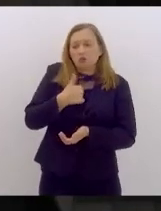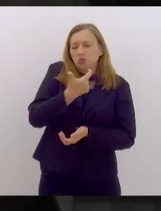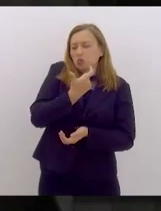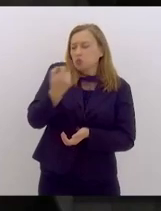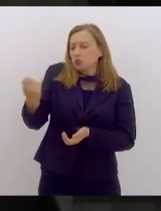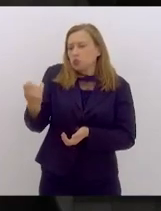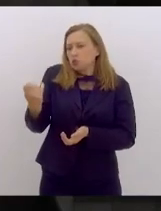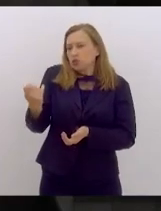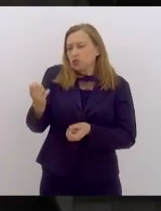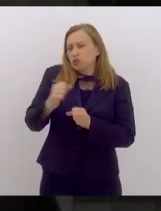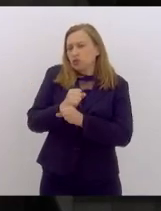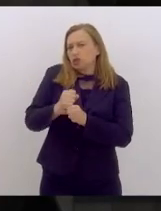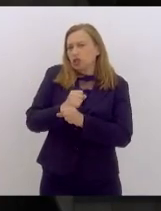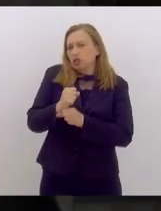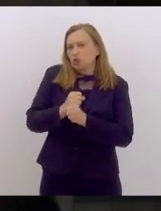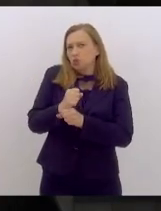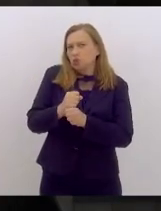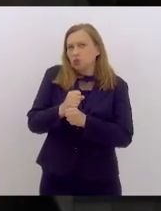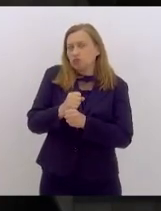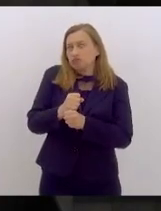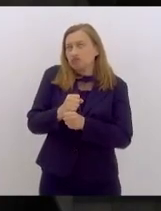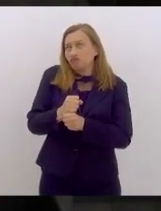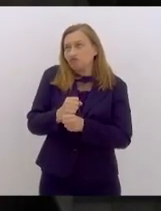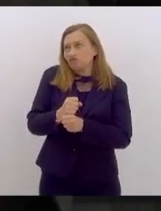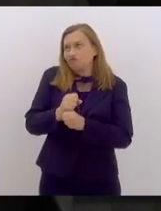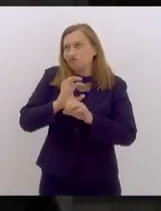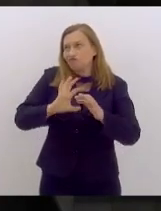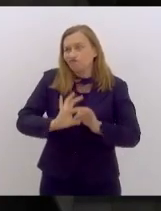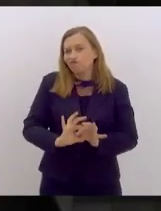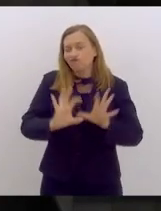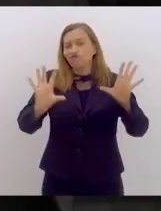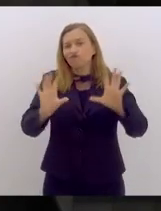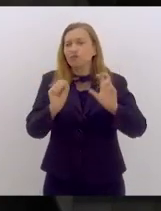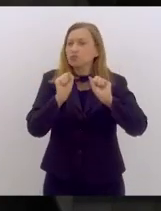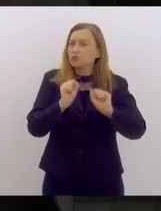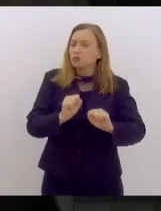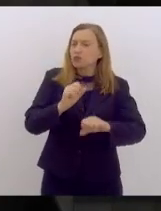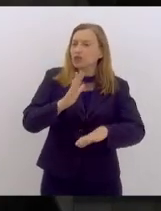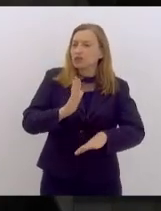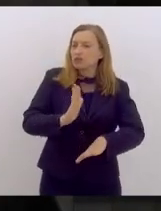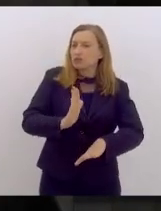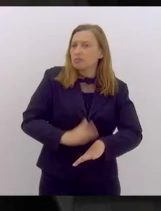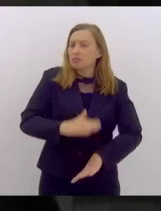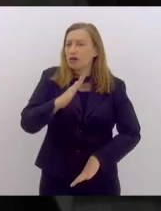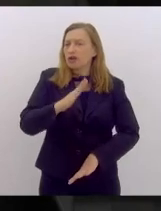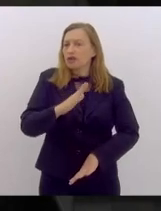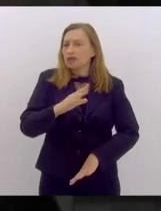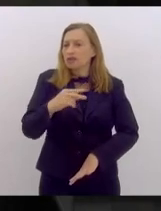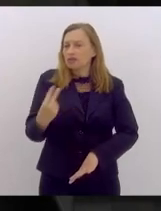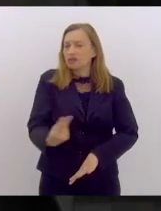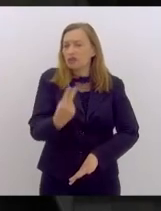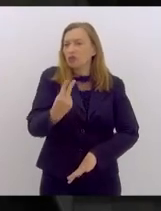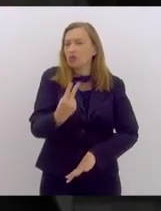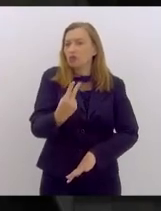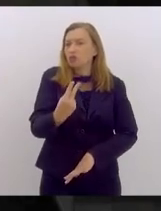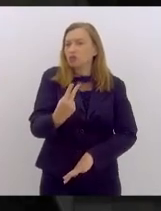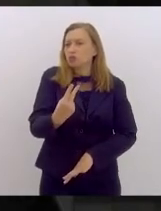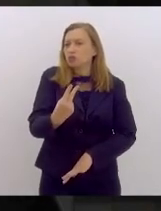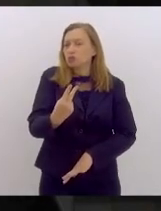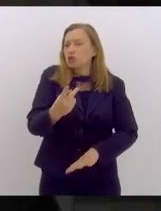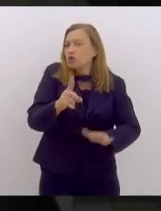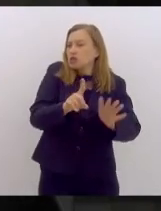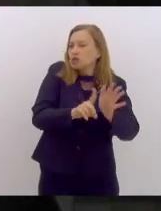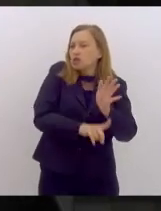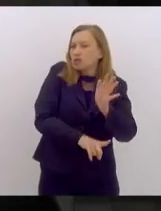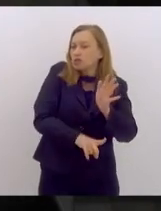anos de independência pudessem ter mais solenidades e